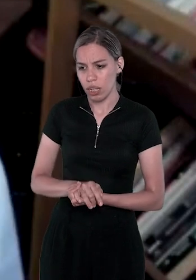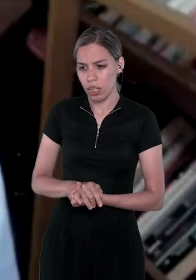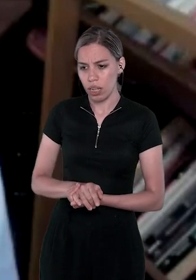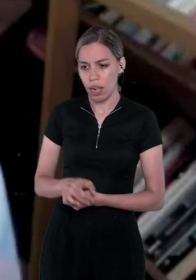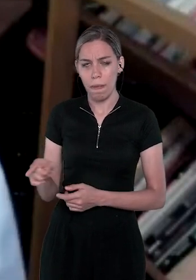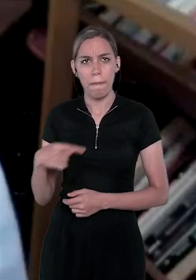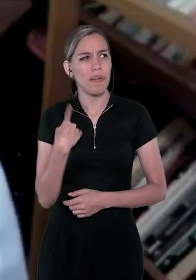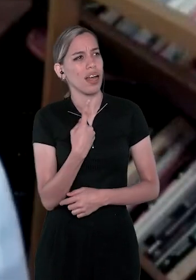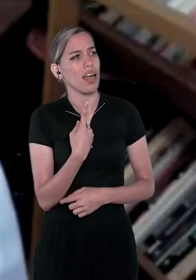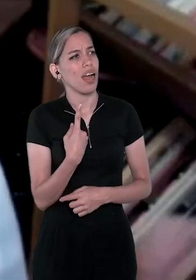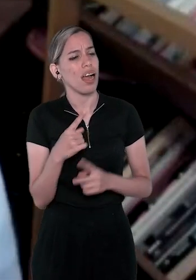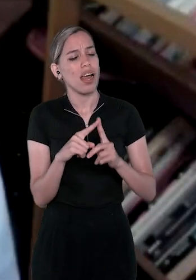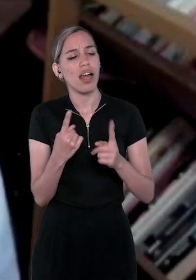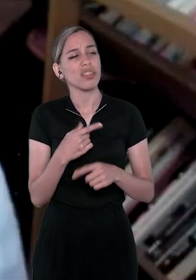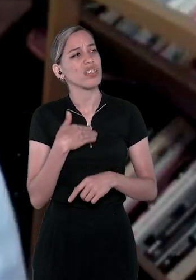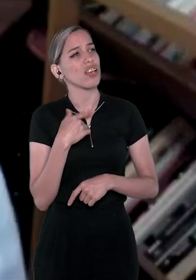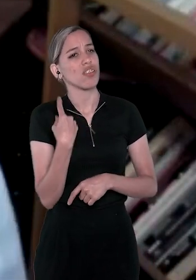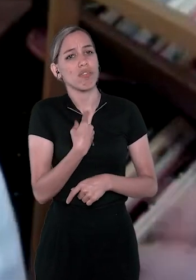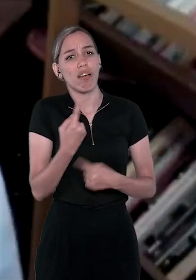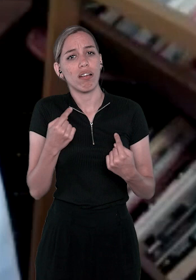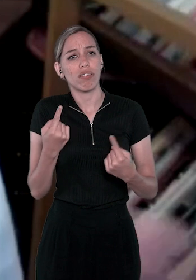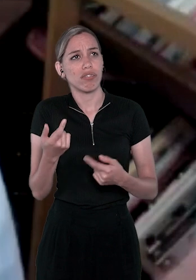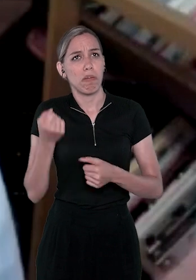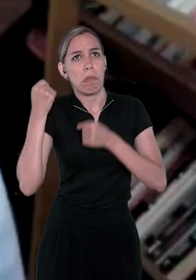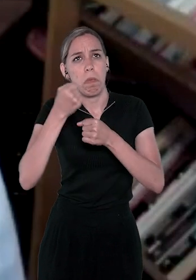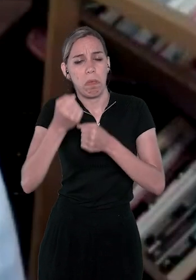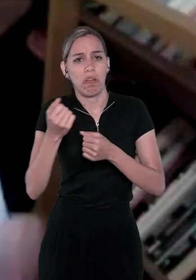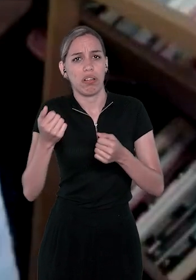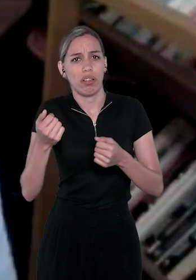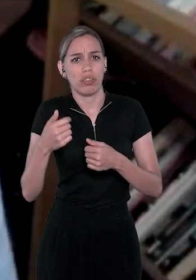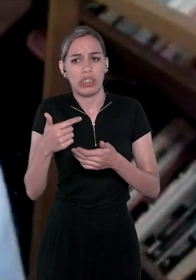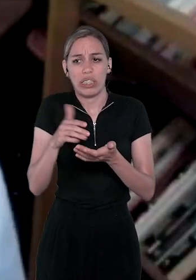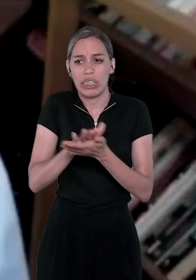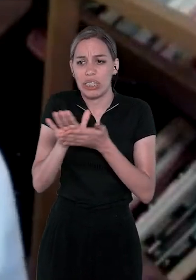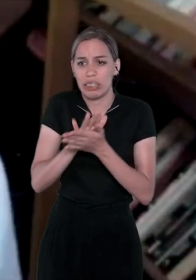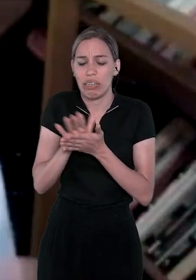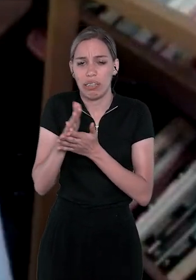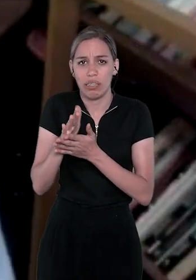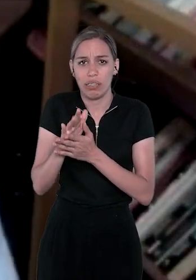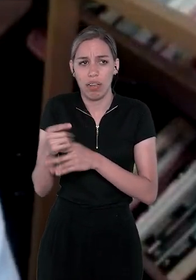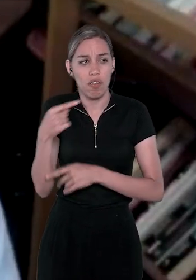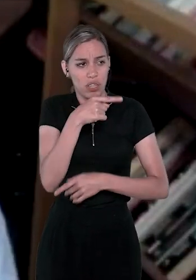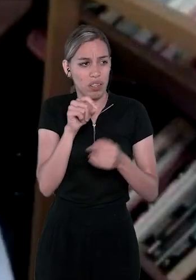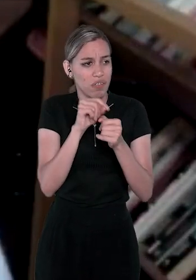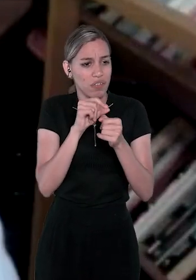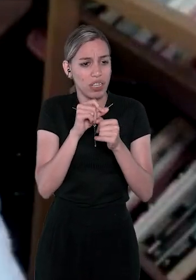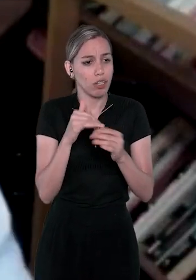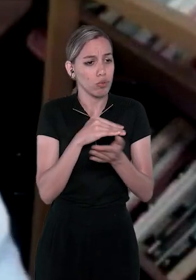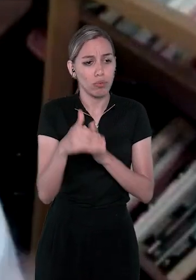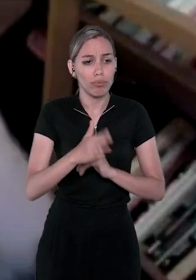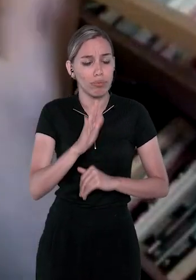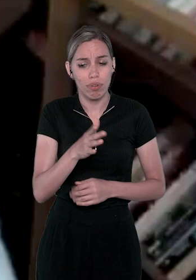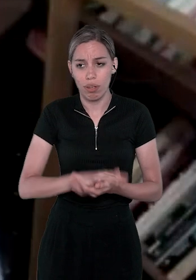causa, vocês esgotaram todas as causas, todas as revoluções. Olha abre